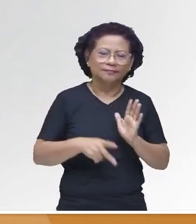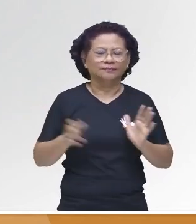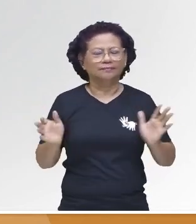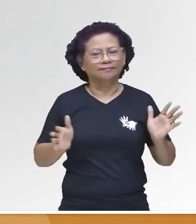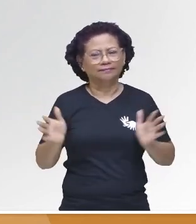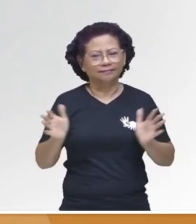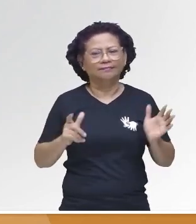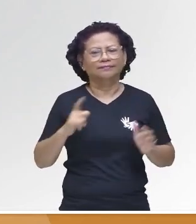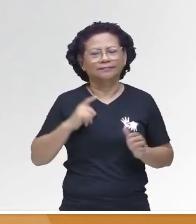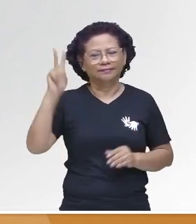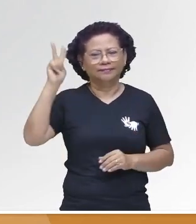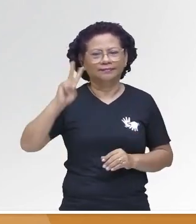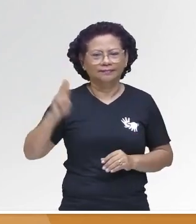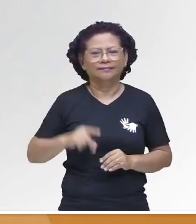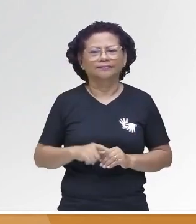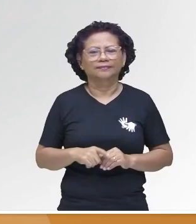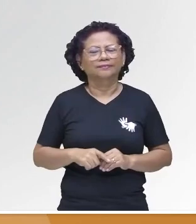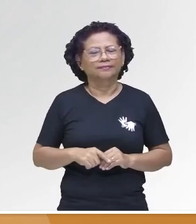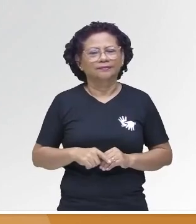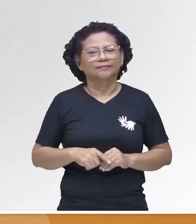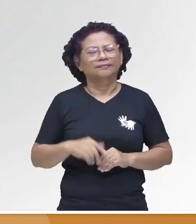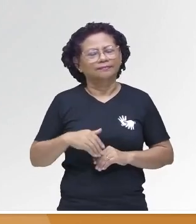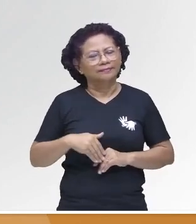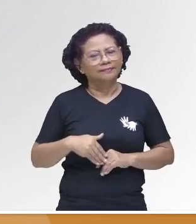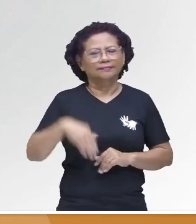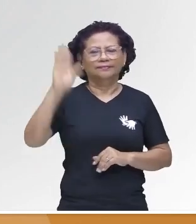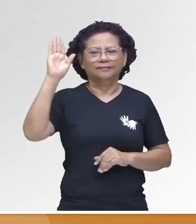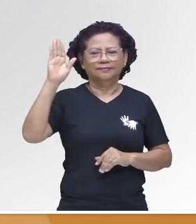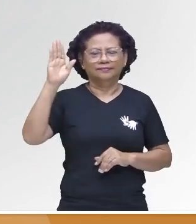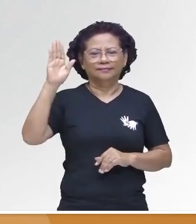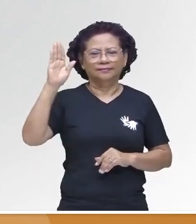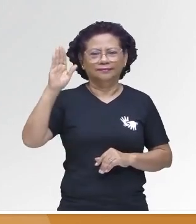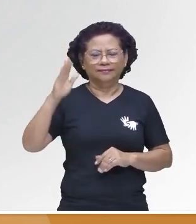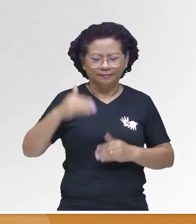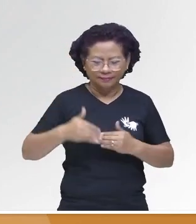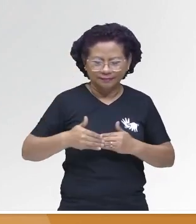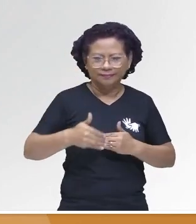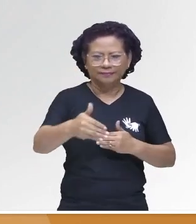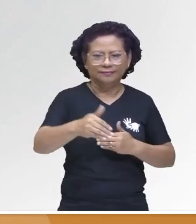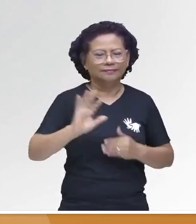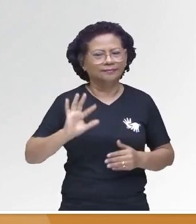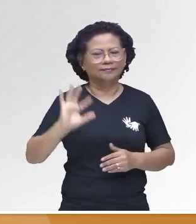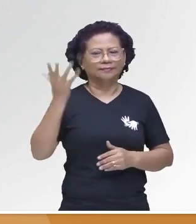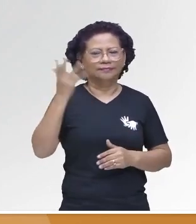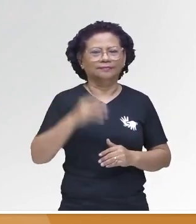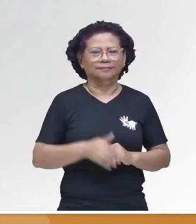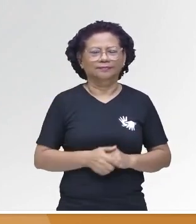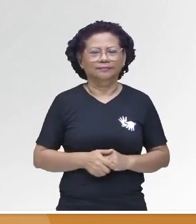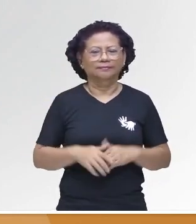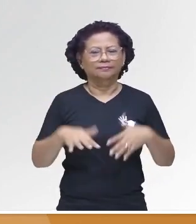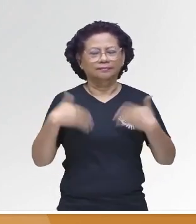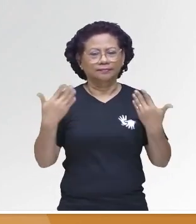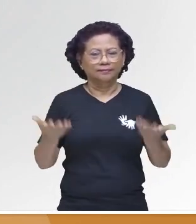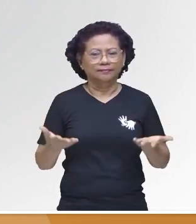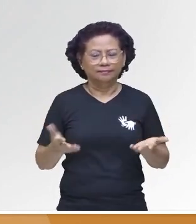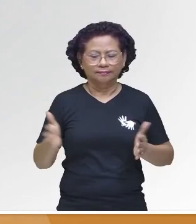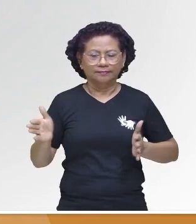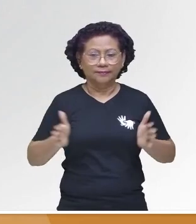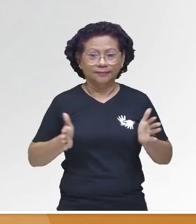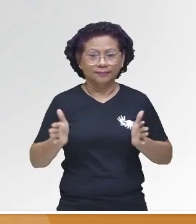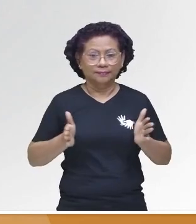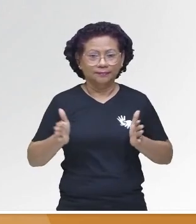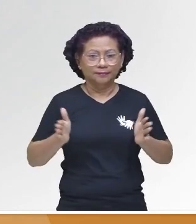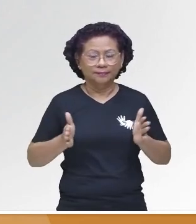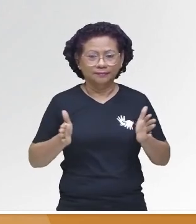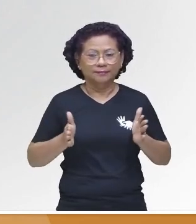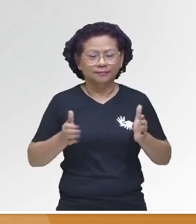grandes reverberações, grandes continuidades com o passar do tempo. Então, senhores, esse período que eu